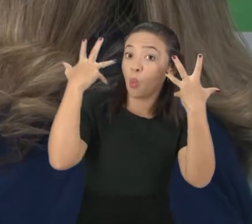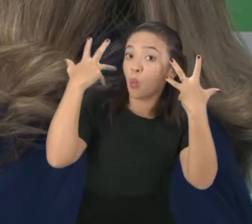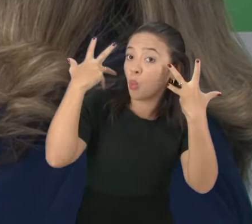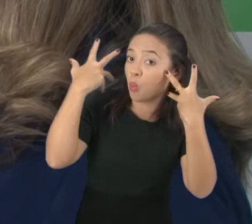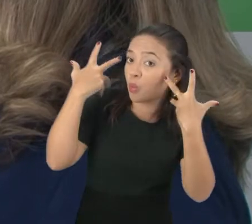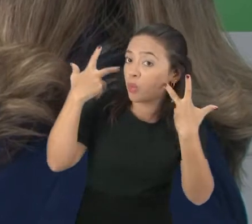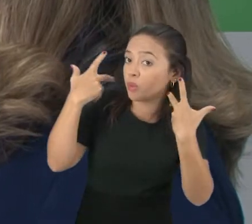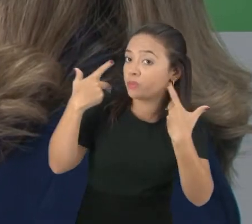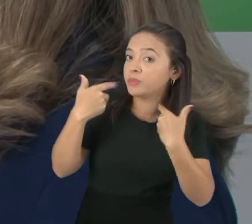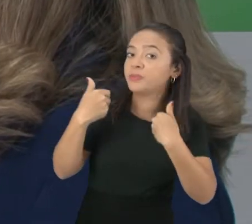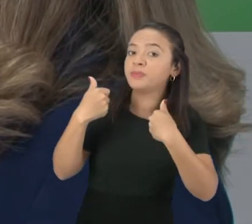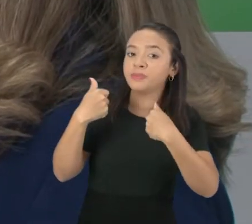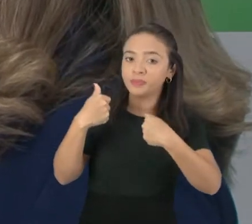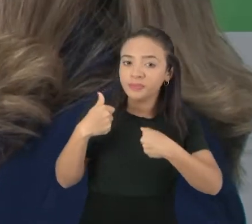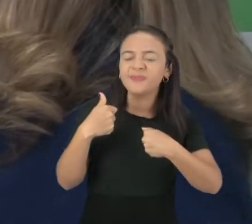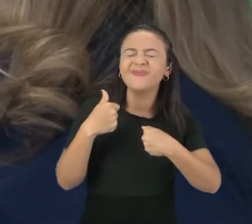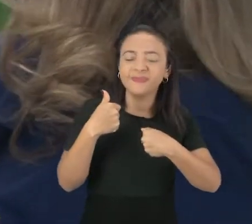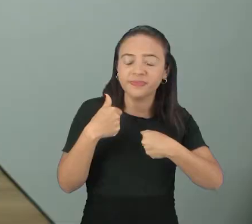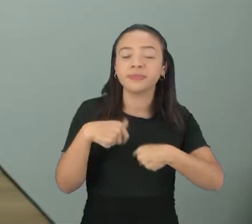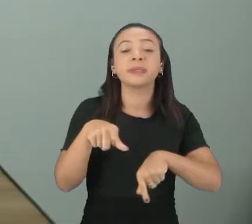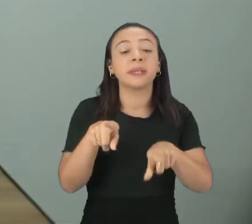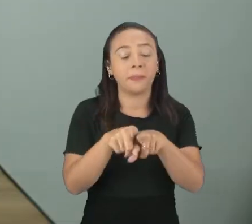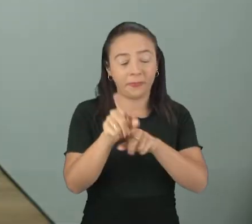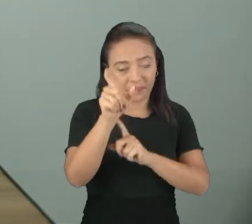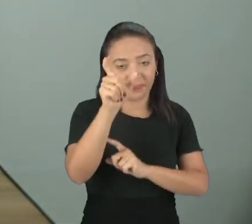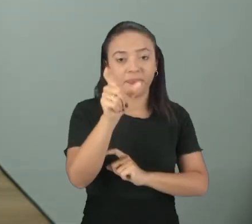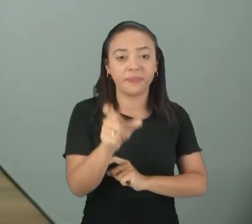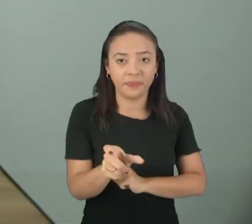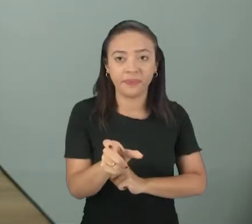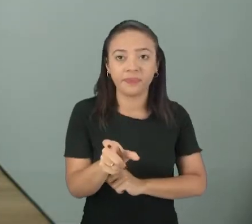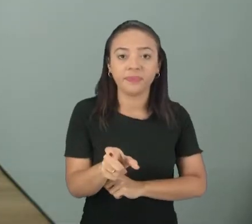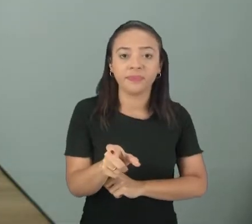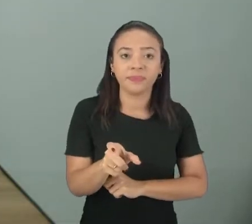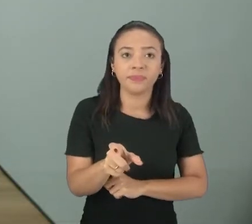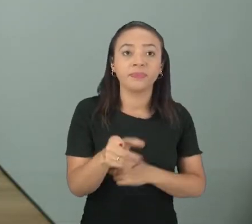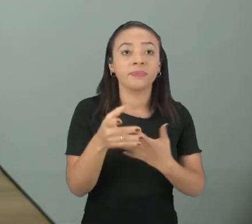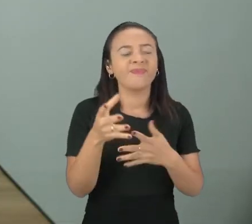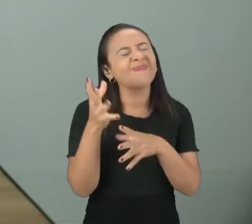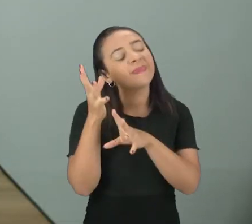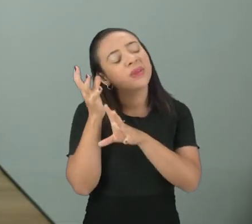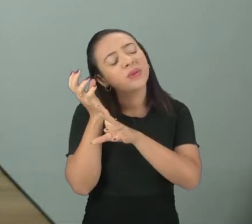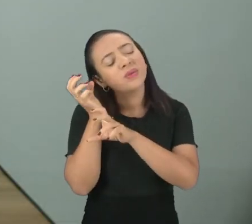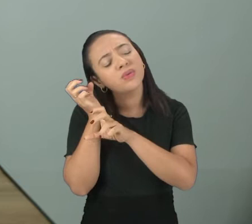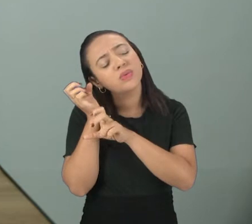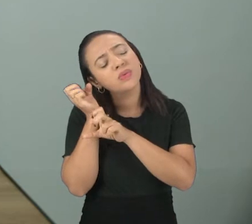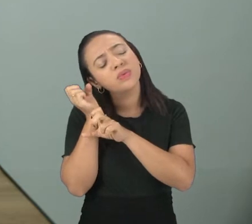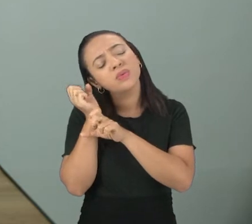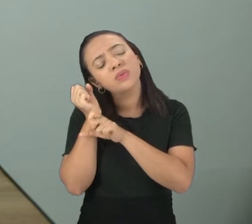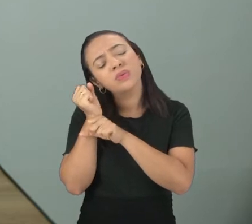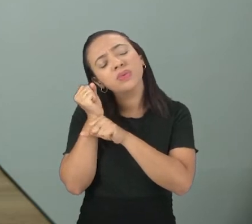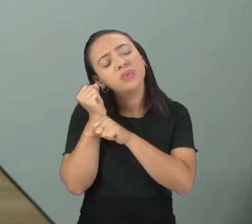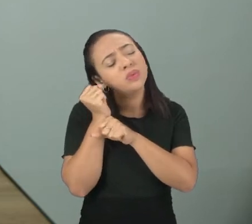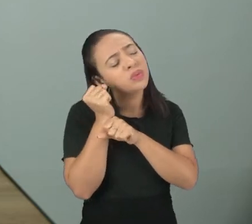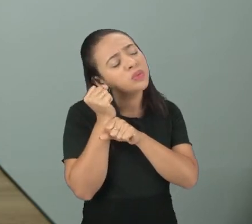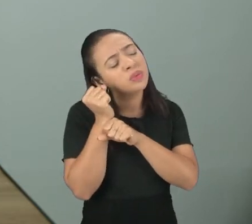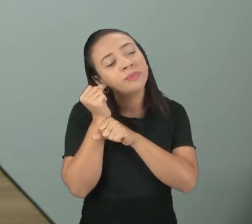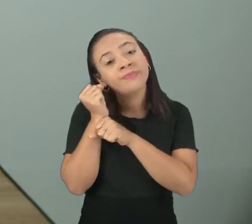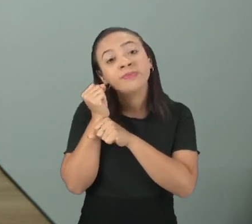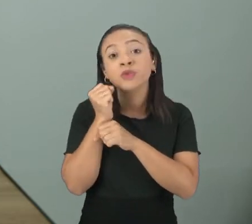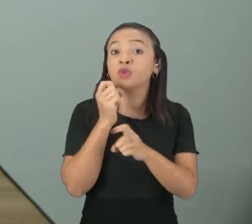né, que é um dos personagens. E dormindo, né, nós vimos que aparecem